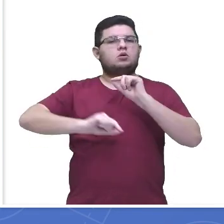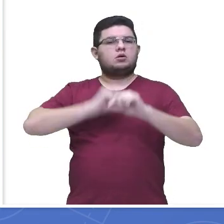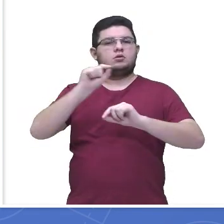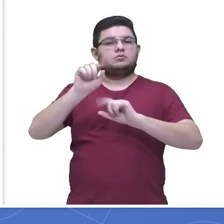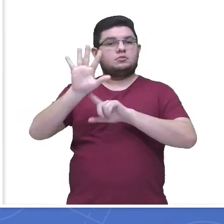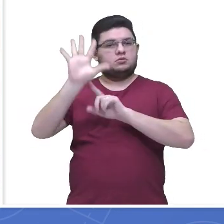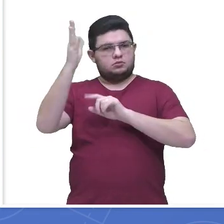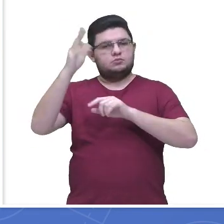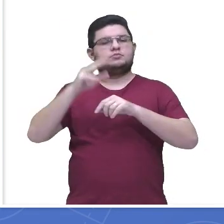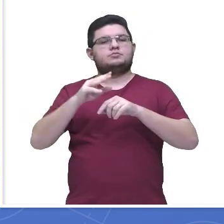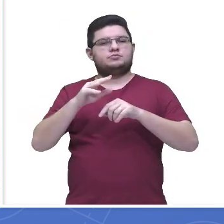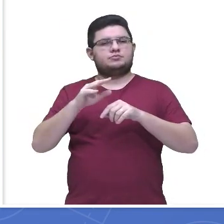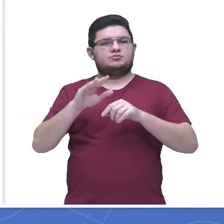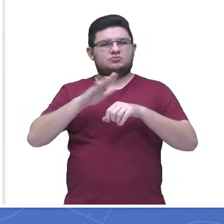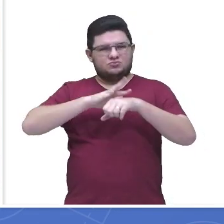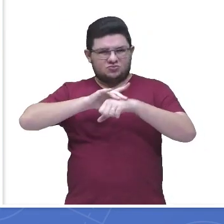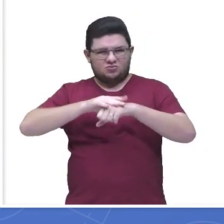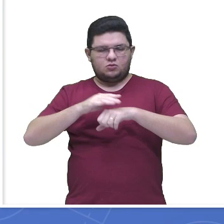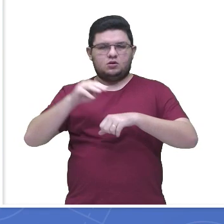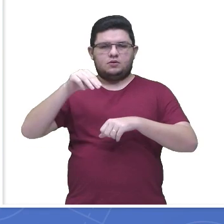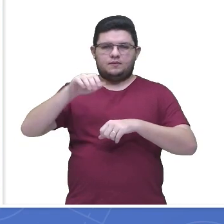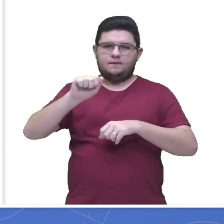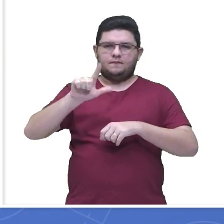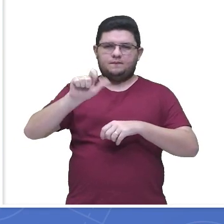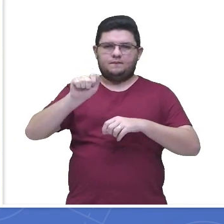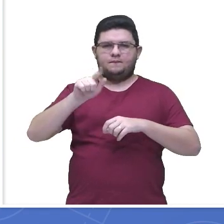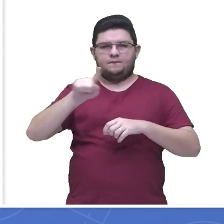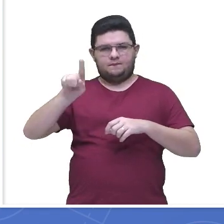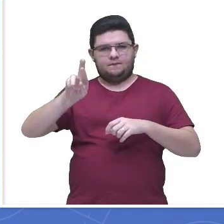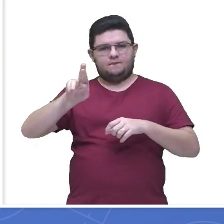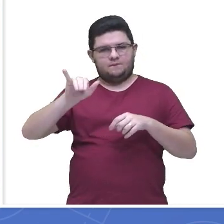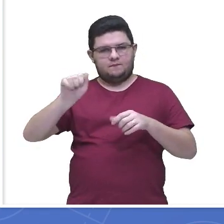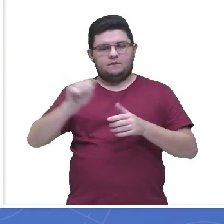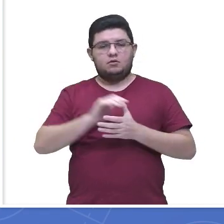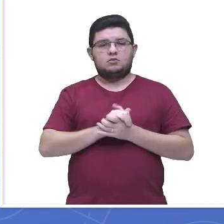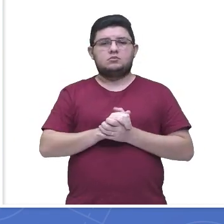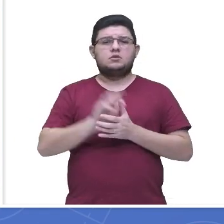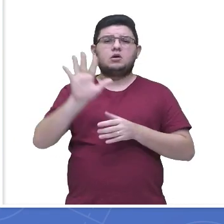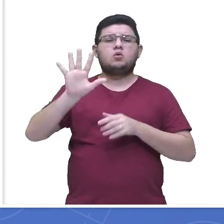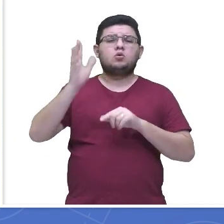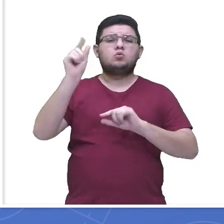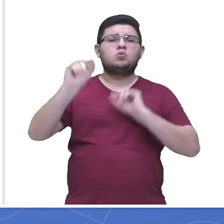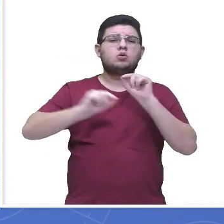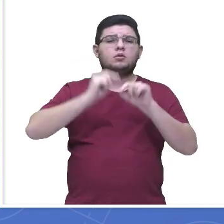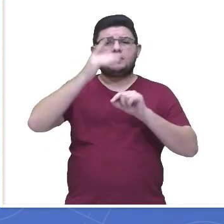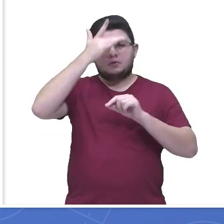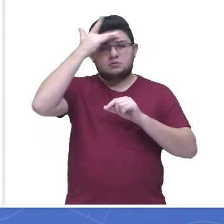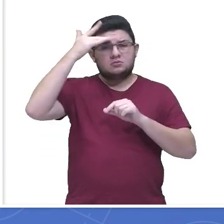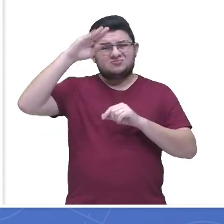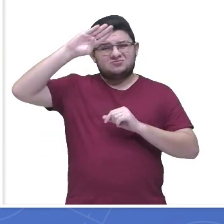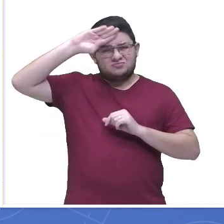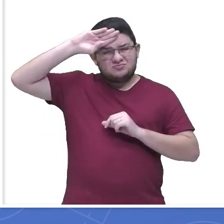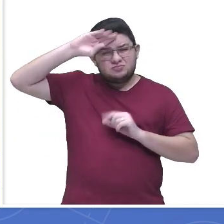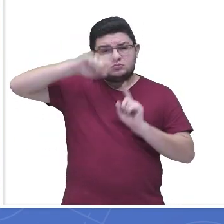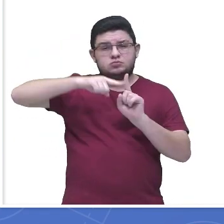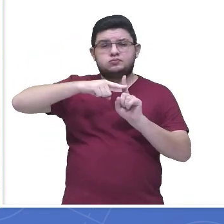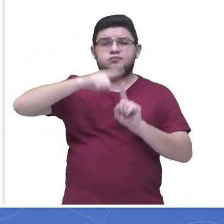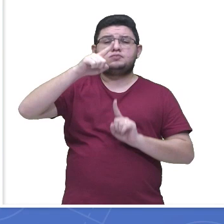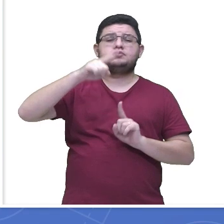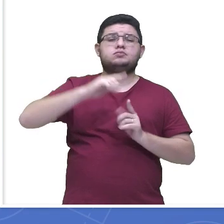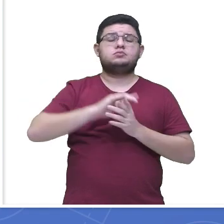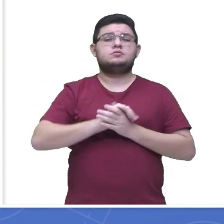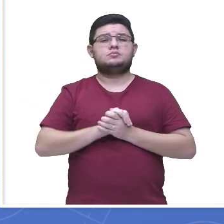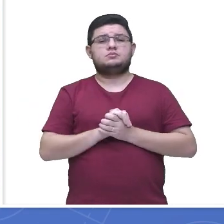a malária, certo? E aí nós temos ali, a pessoa apresenta alguns sintomas como febre alta, né, em alguns ciclos,